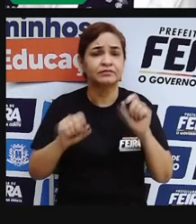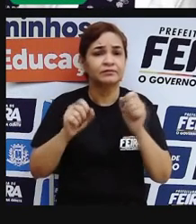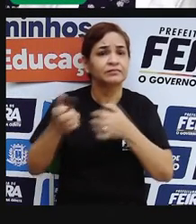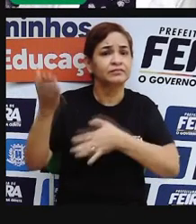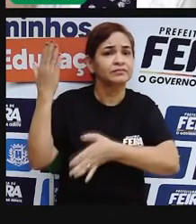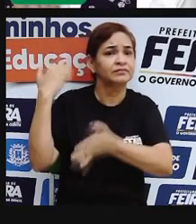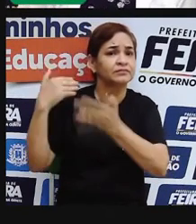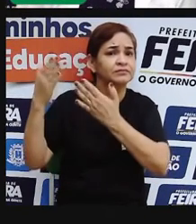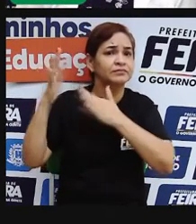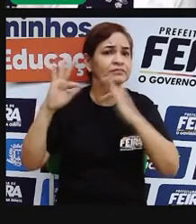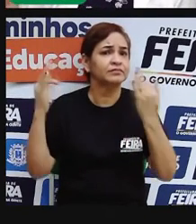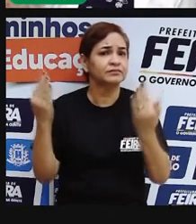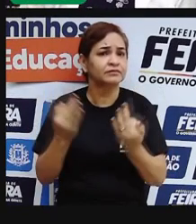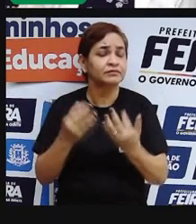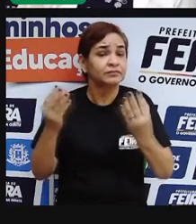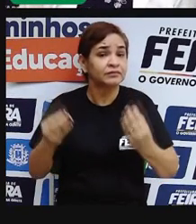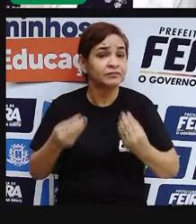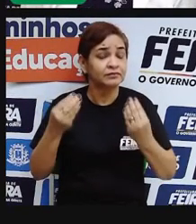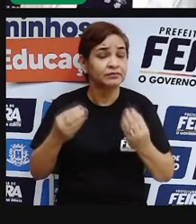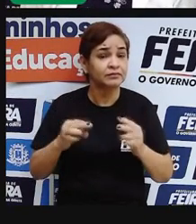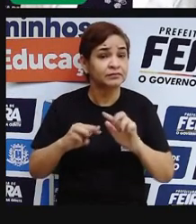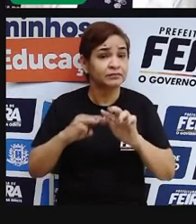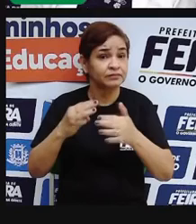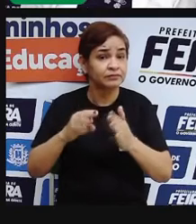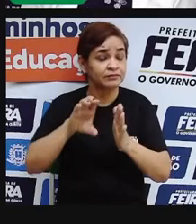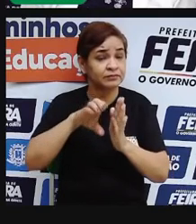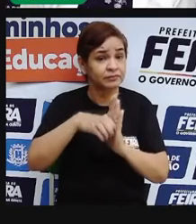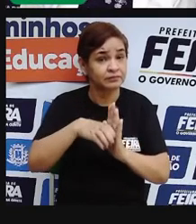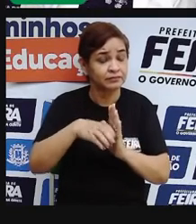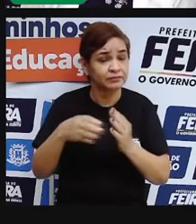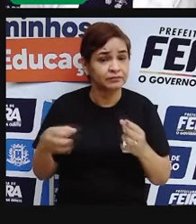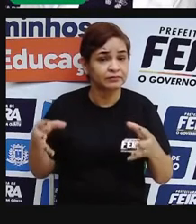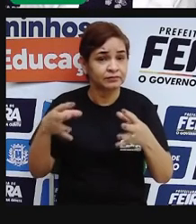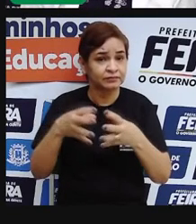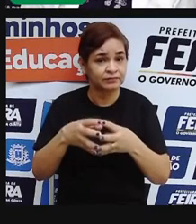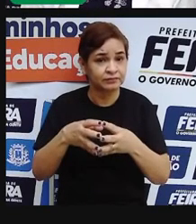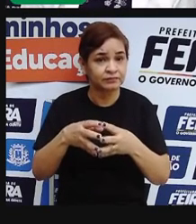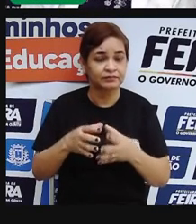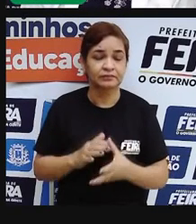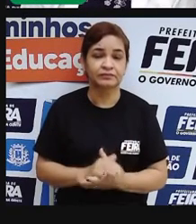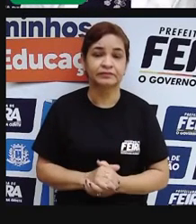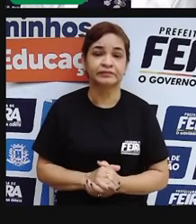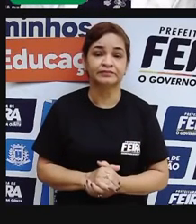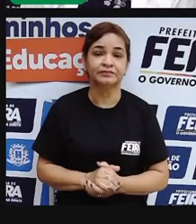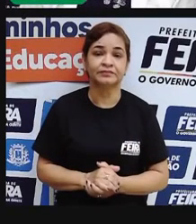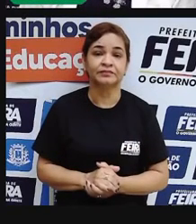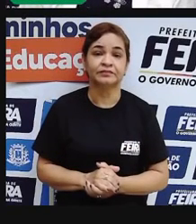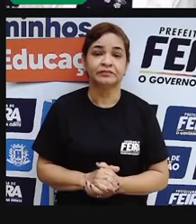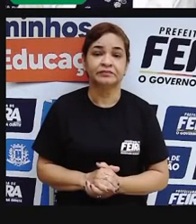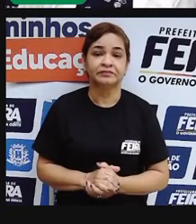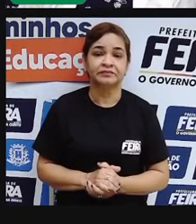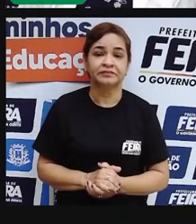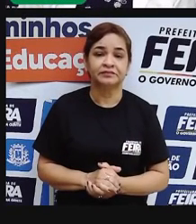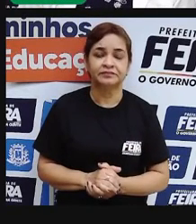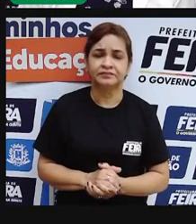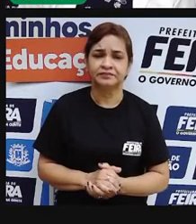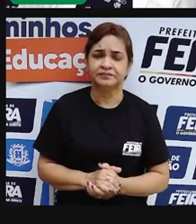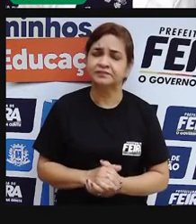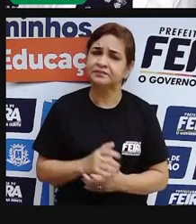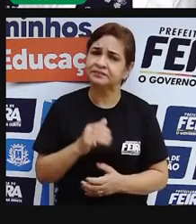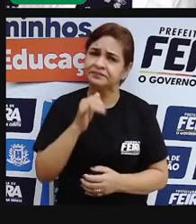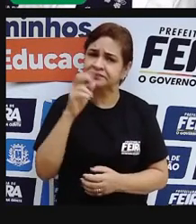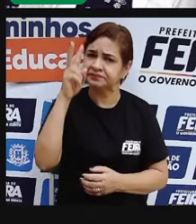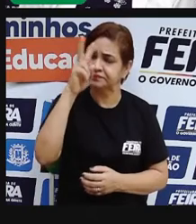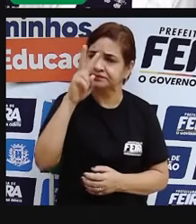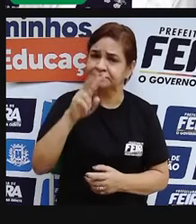ancestralidade e como esses três conceitos se articulam vamos lá e a memória